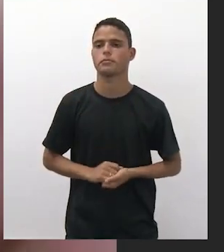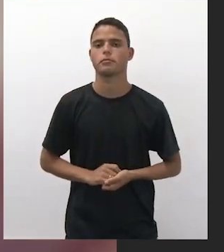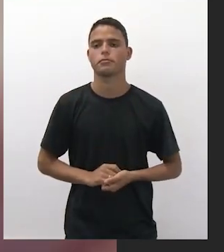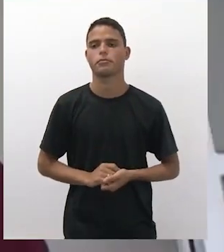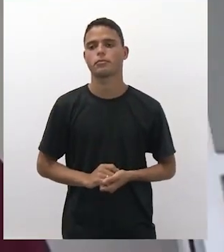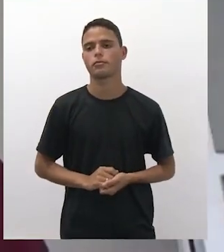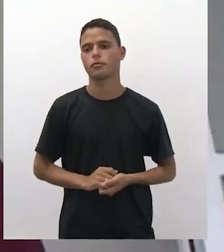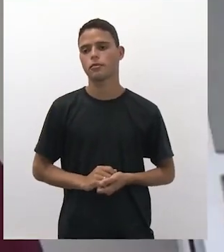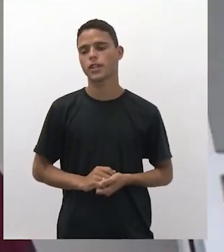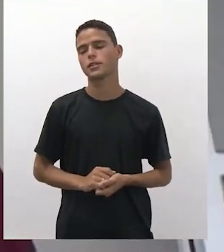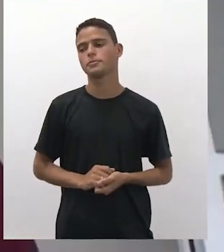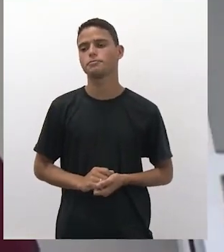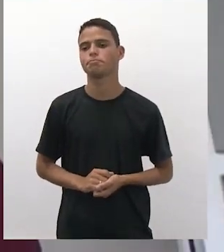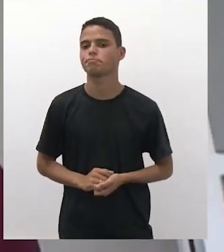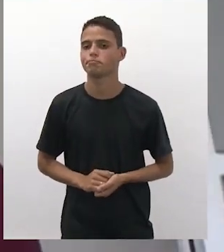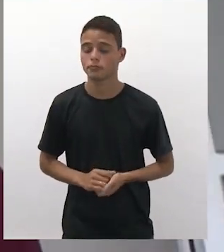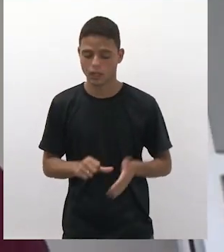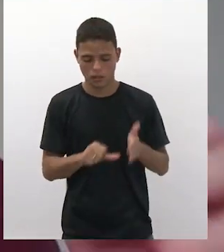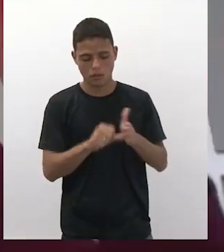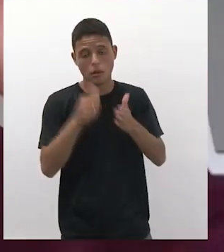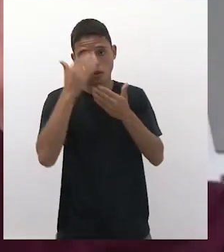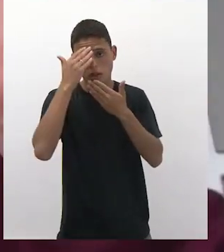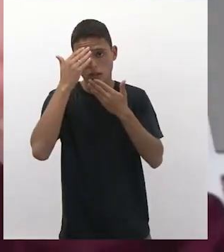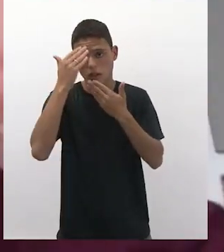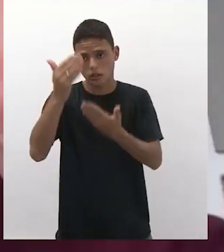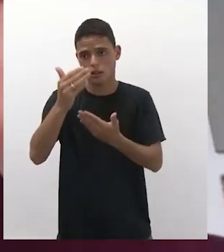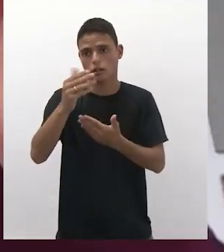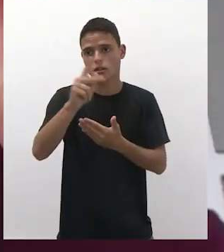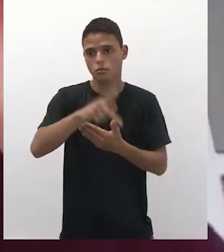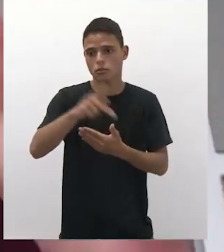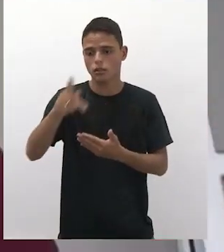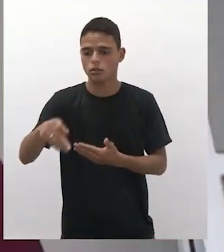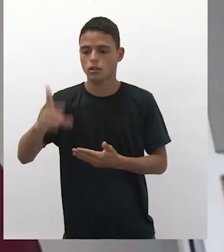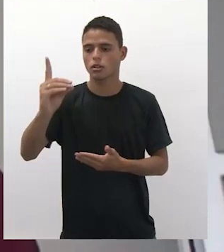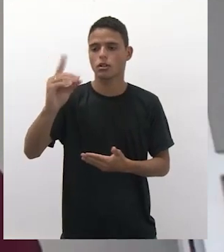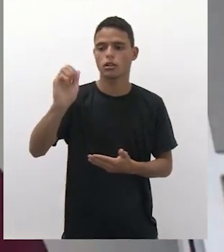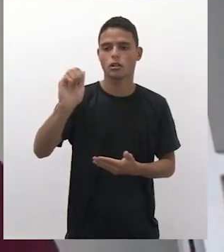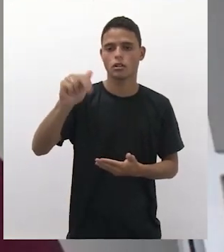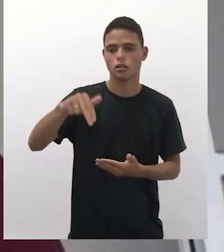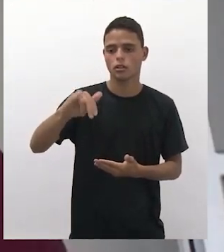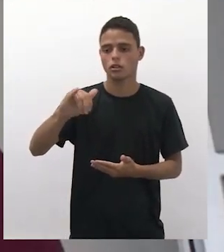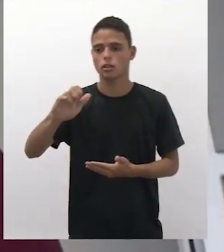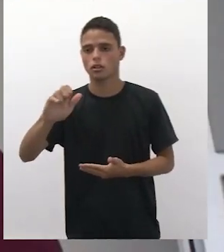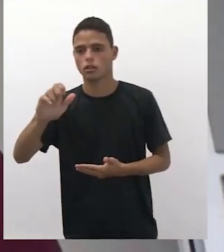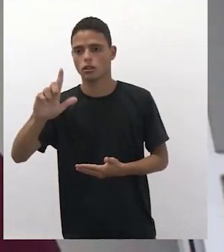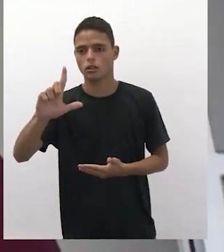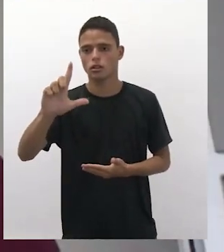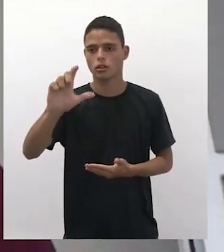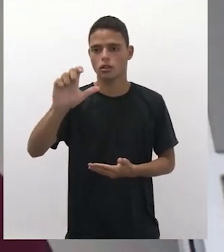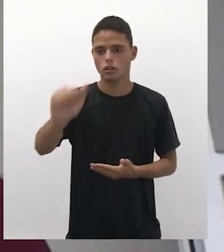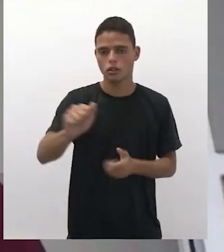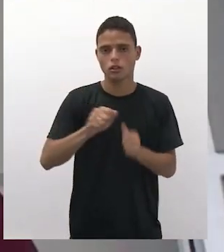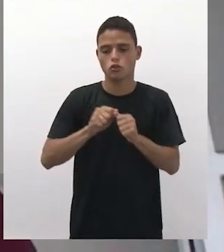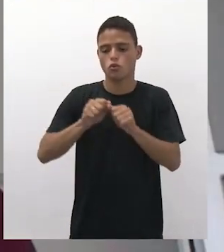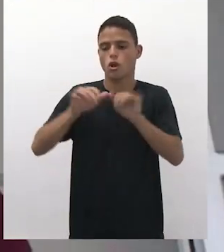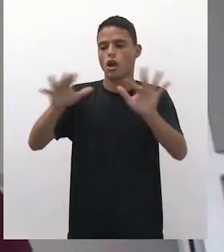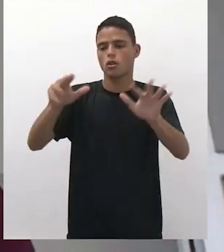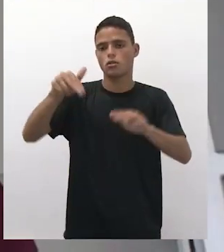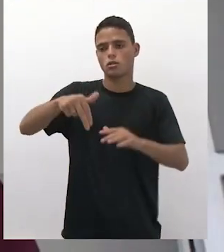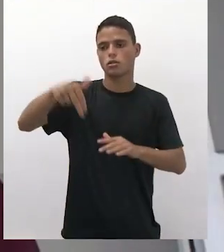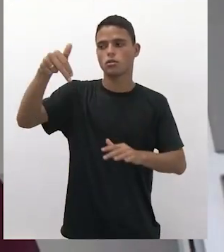Bom, queria agradecer, em primeiro lugar, a professora Daniela, da Guarulhos Norte, que